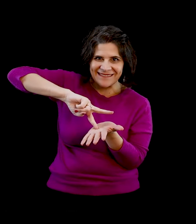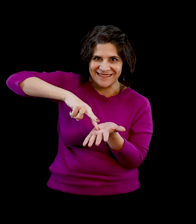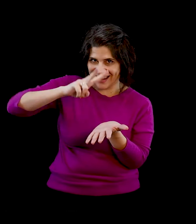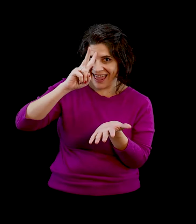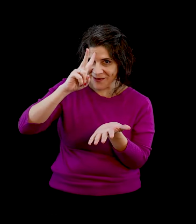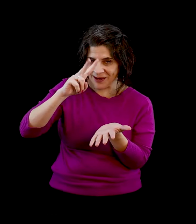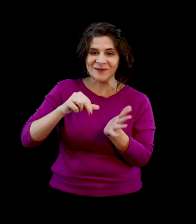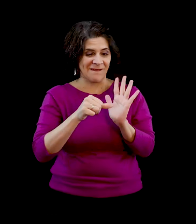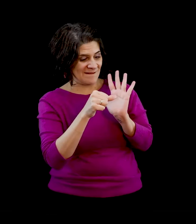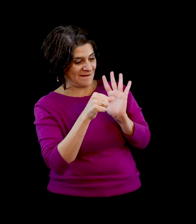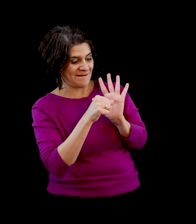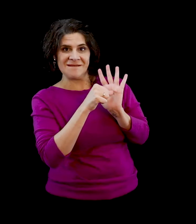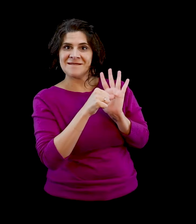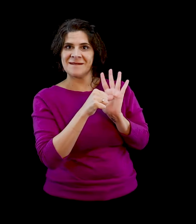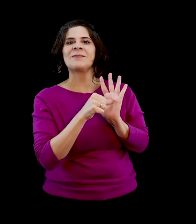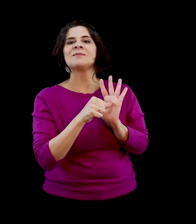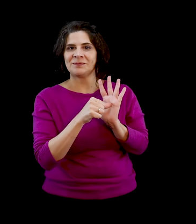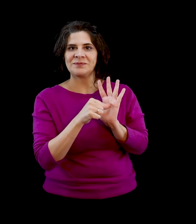do compasso.